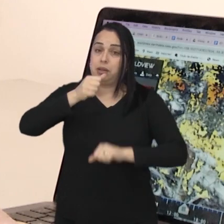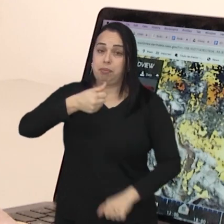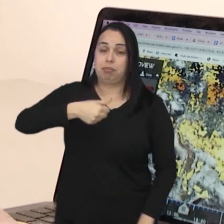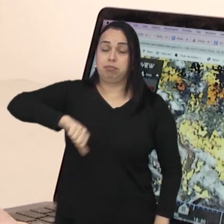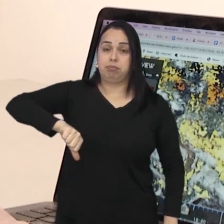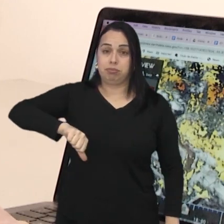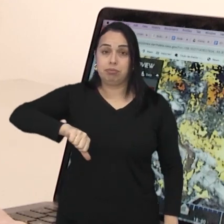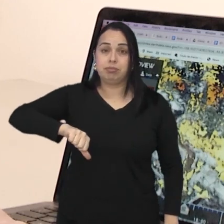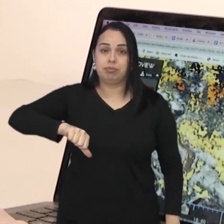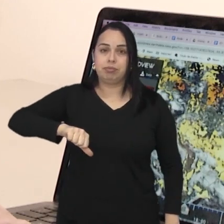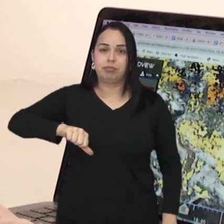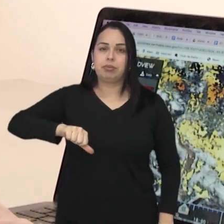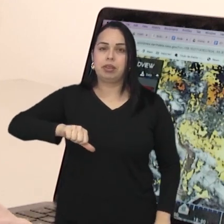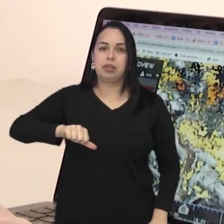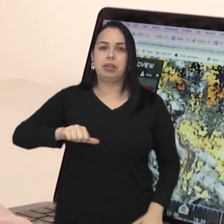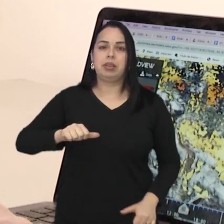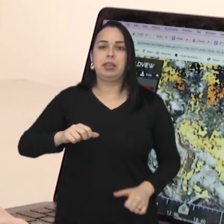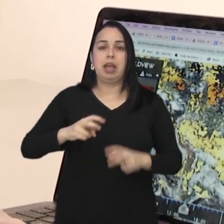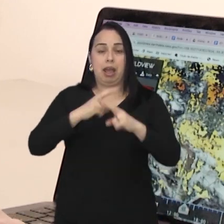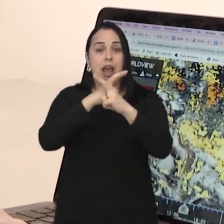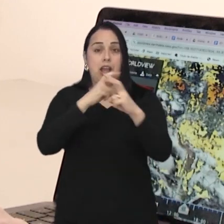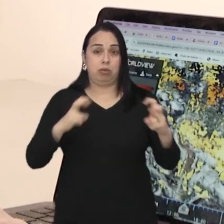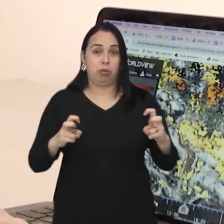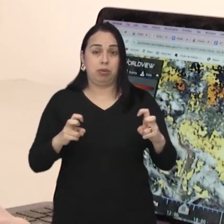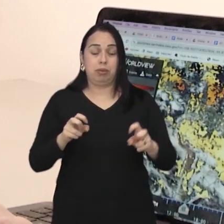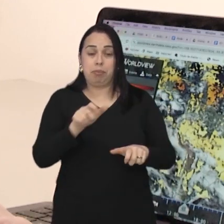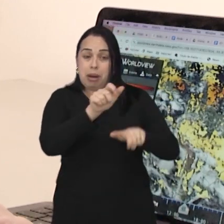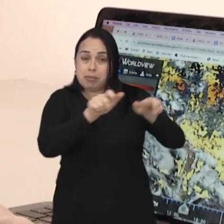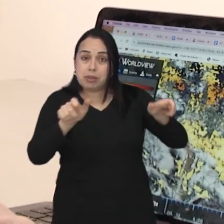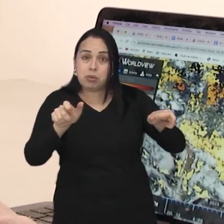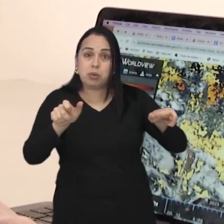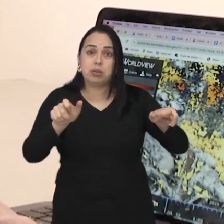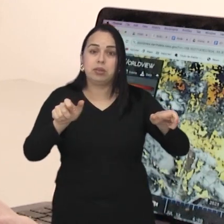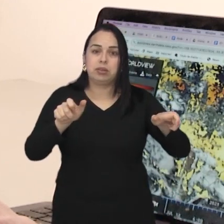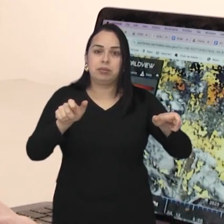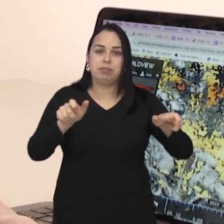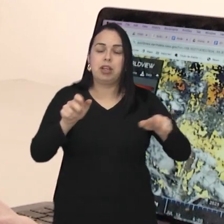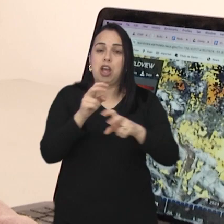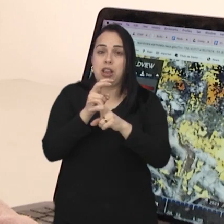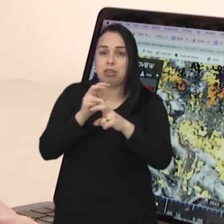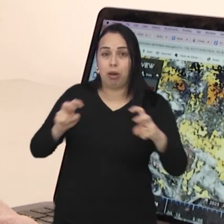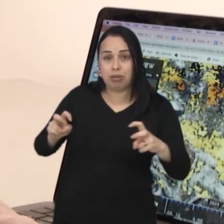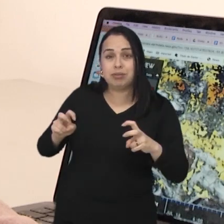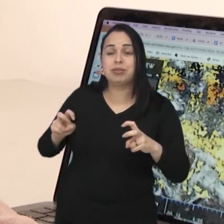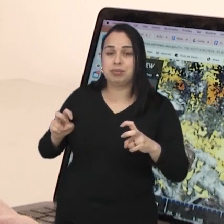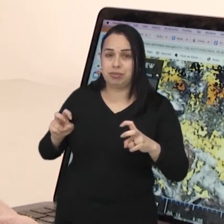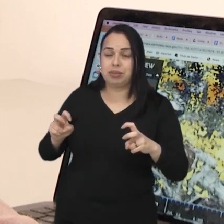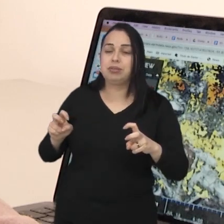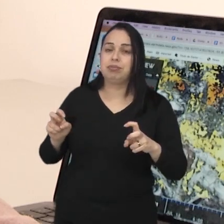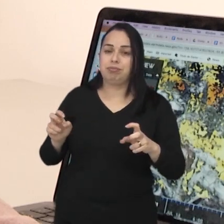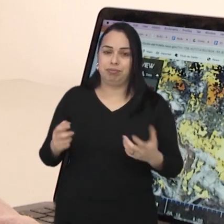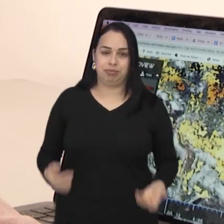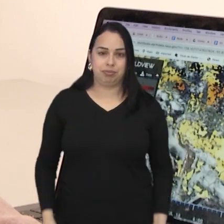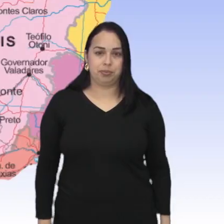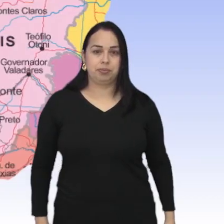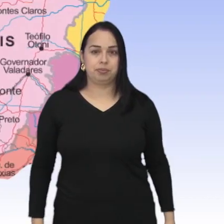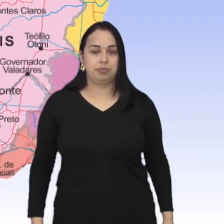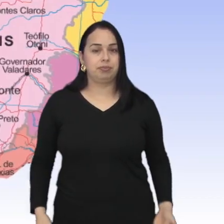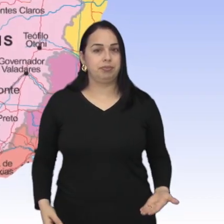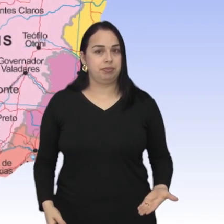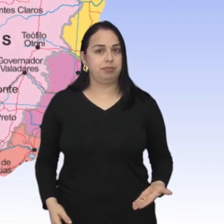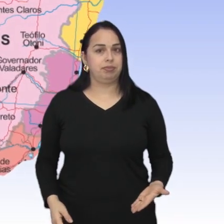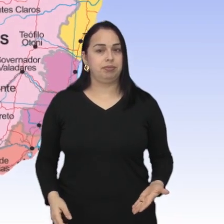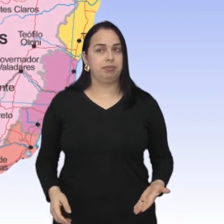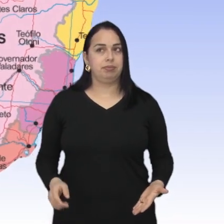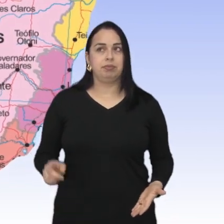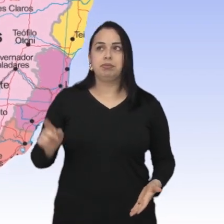níveis ele é altamente tóxico para a população e ele é altamente fitotóxico também. E